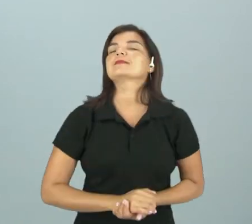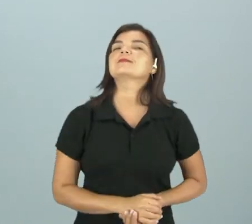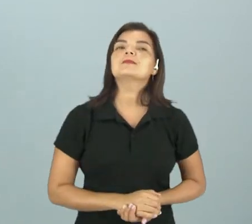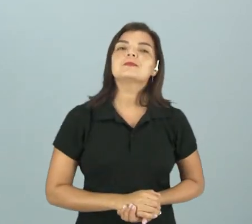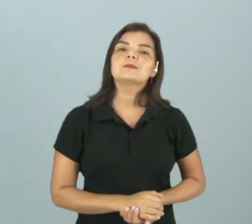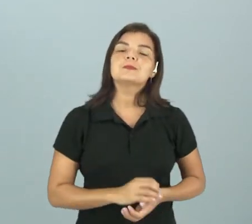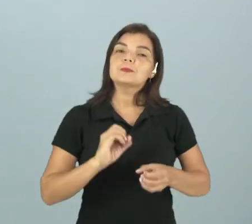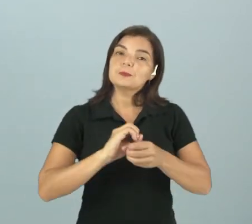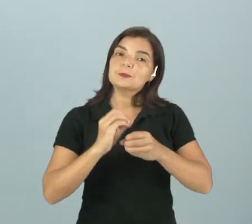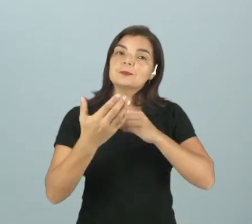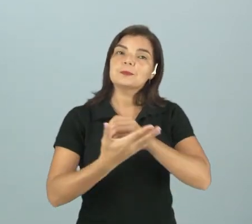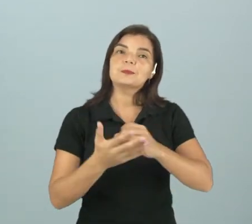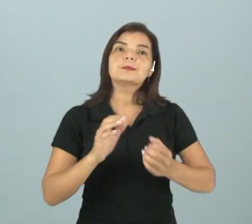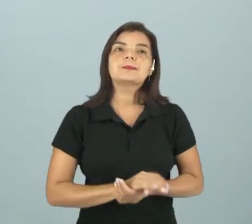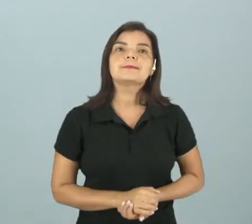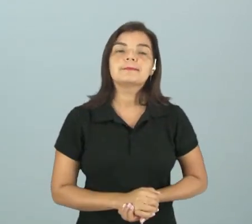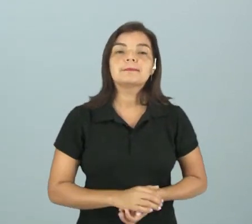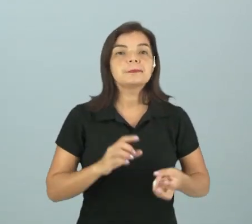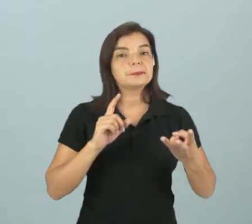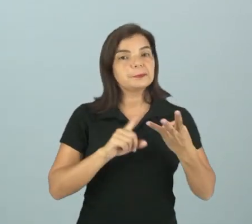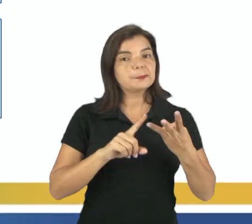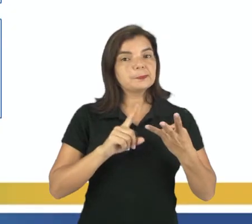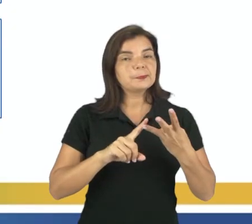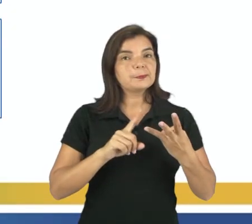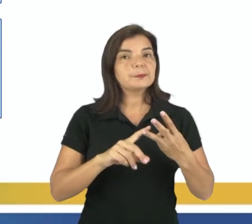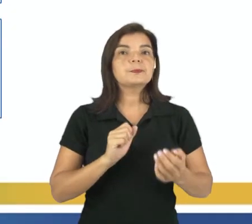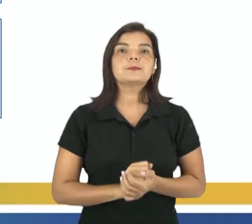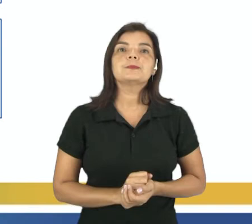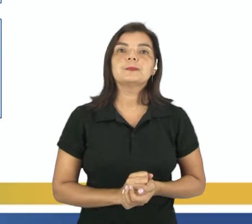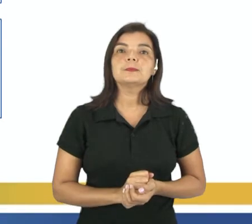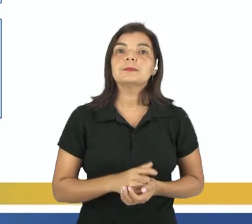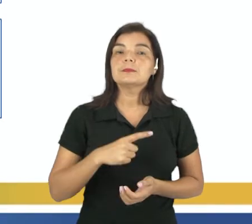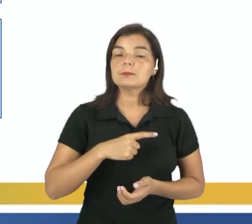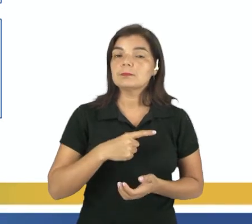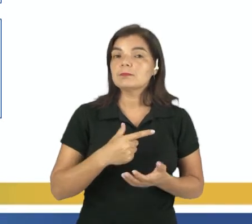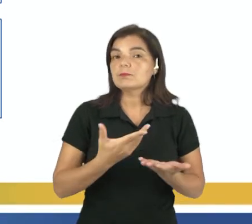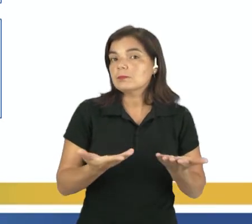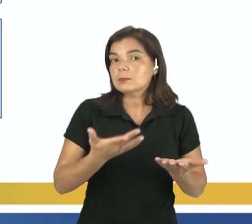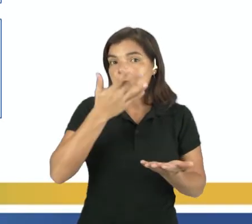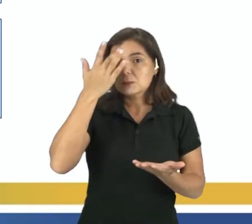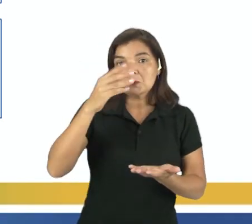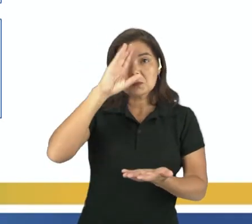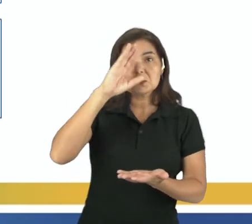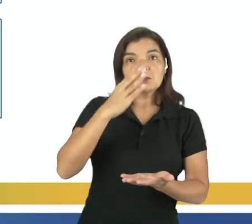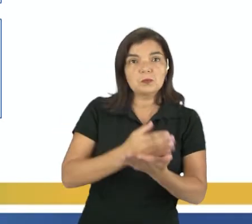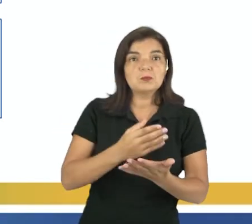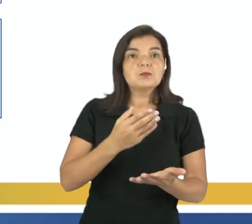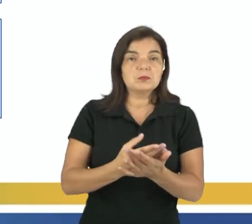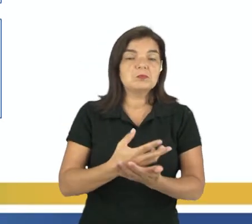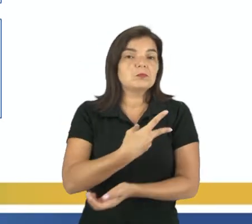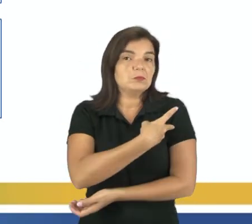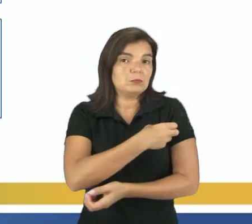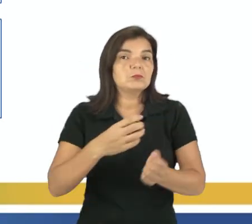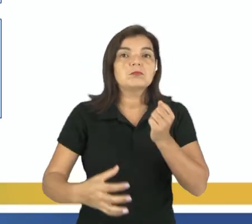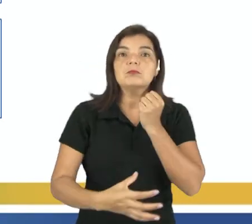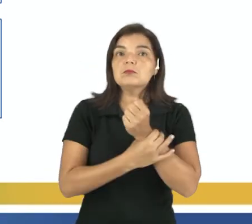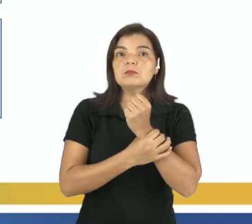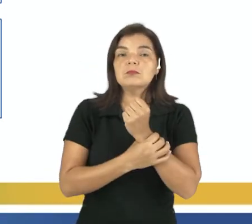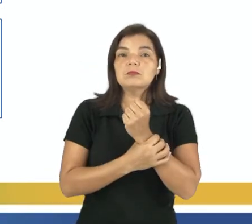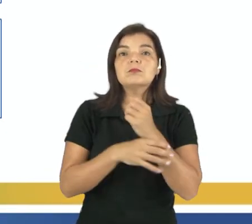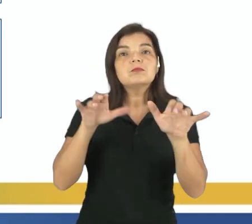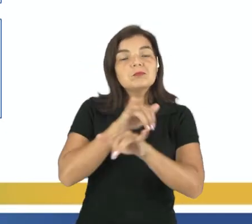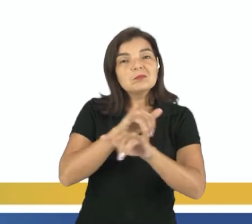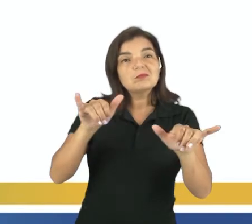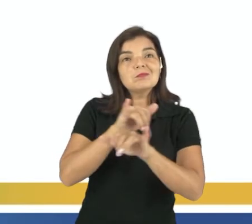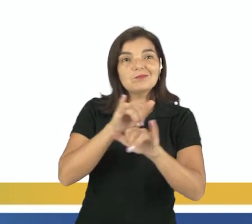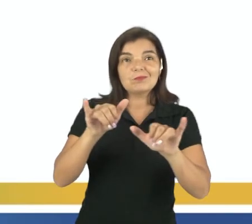vacina contra a Covid-19. Terceiro ponto, que já foi colocado, aqueles que não acreditarem que a vacina seja